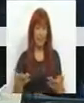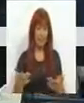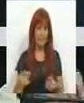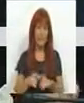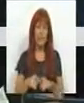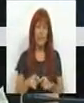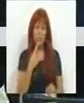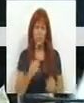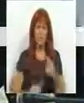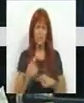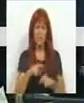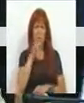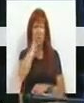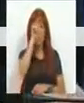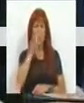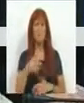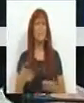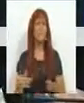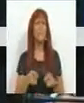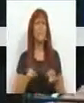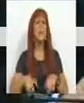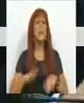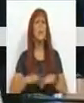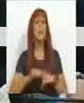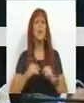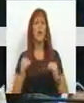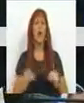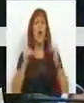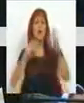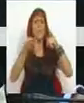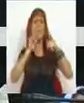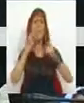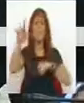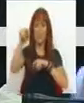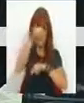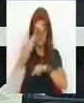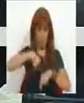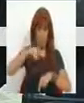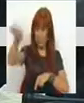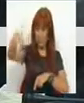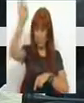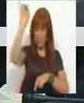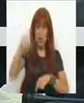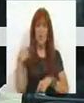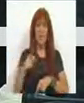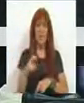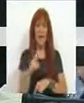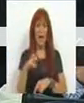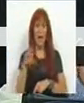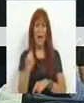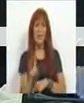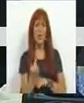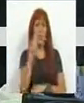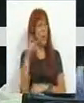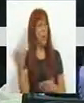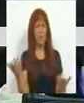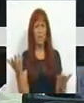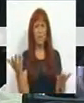o estranho disto tudo é que a questão é colocada também por um alto dirigente nomeado por si, que é o Presidente da ARS Norte.